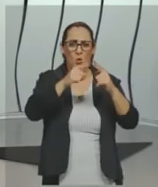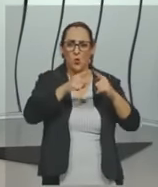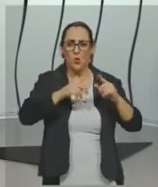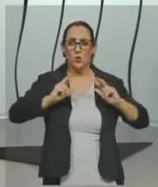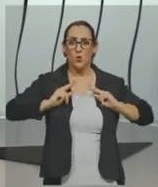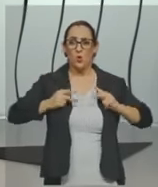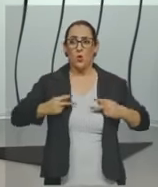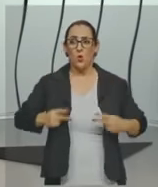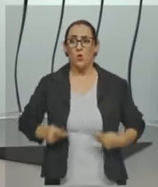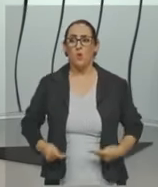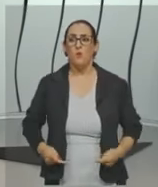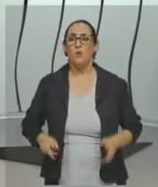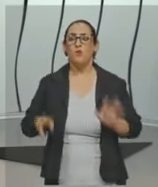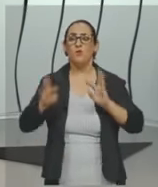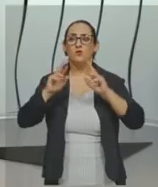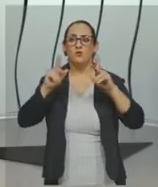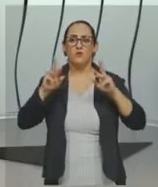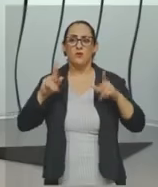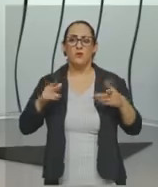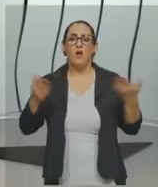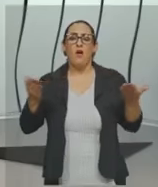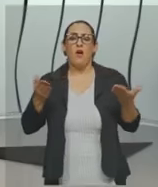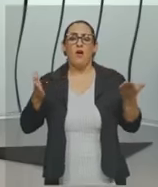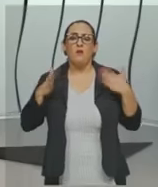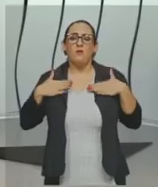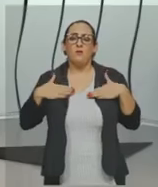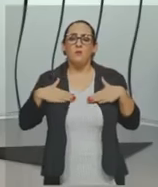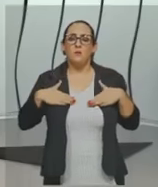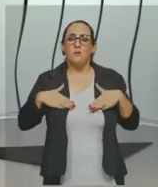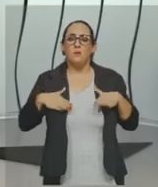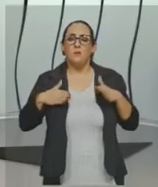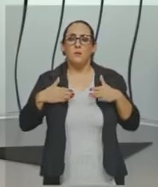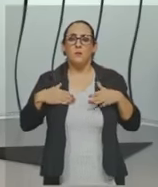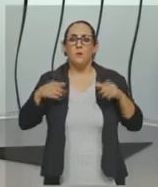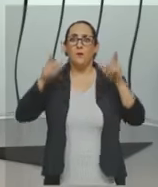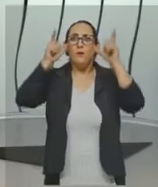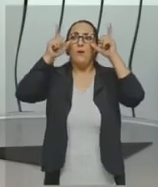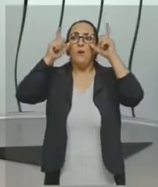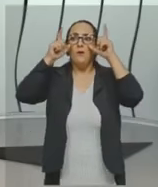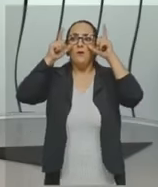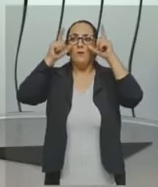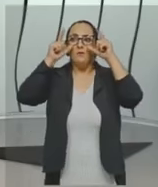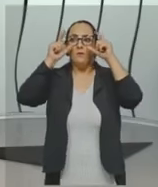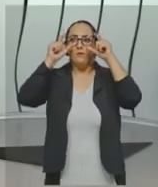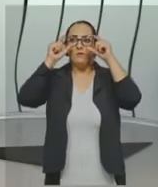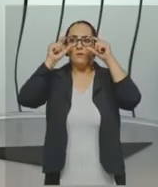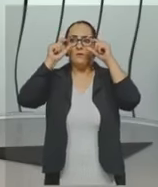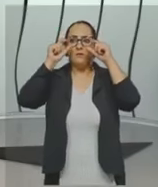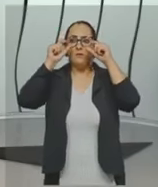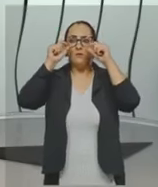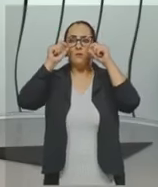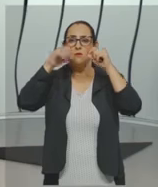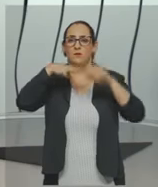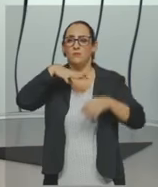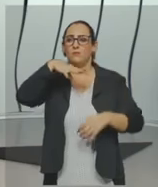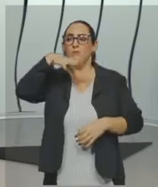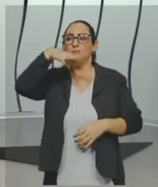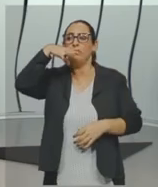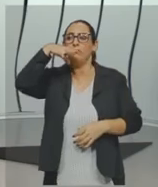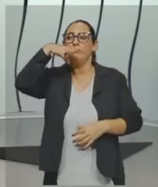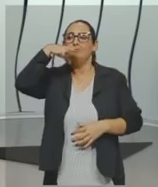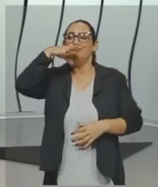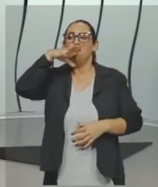trabalho inverso. Vou acalmar, contrair a pupila, relaxar a minha respiração, diminuir a